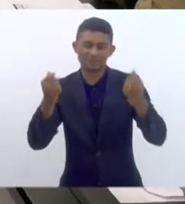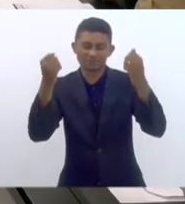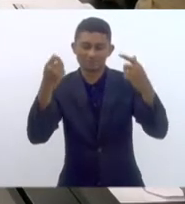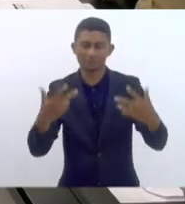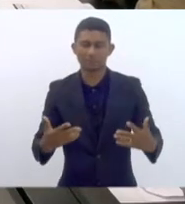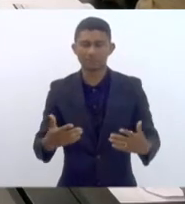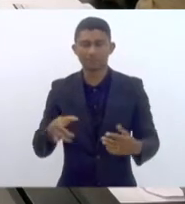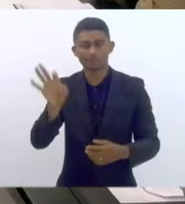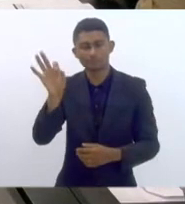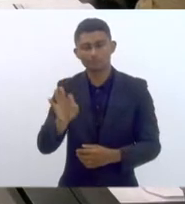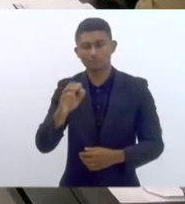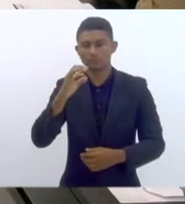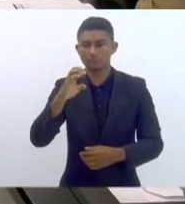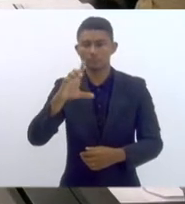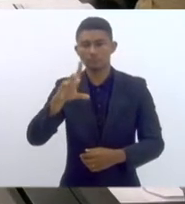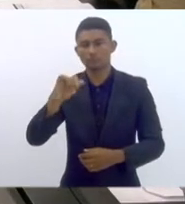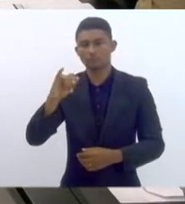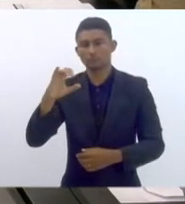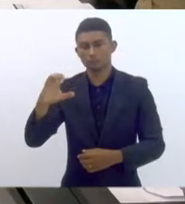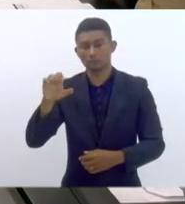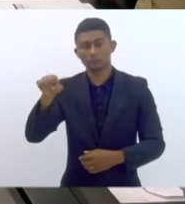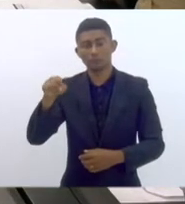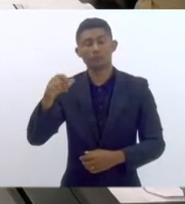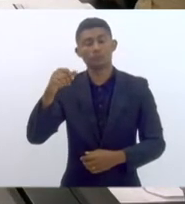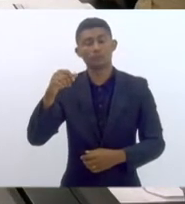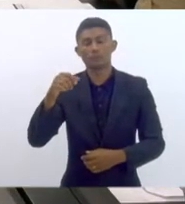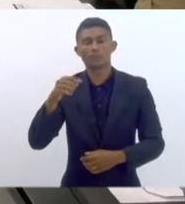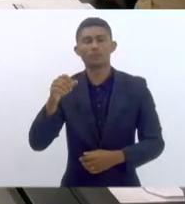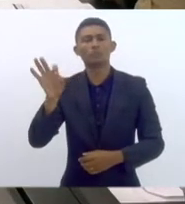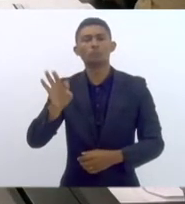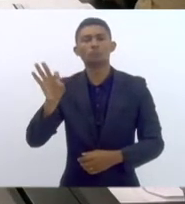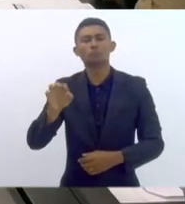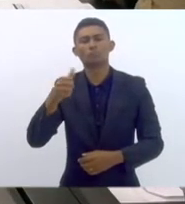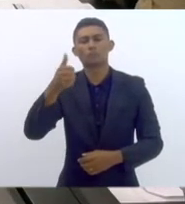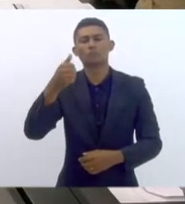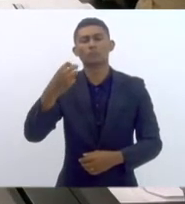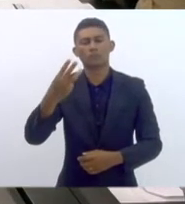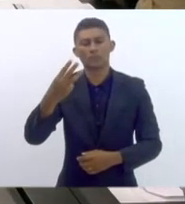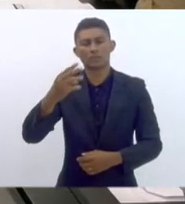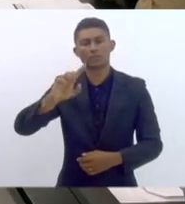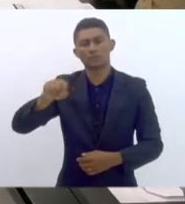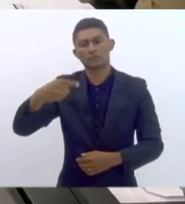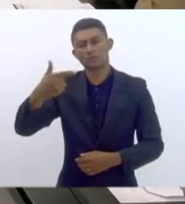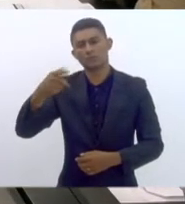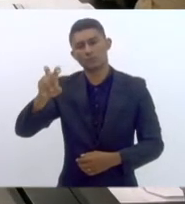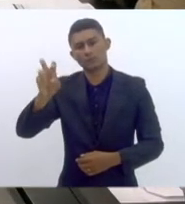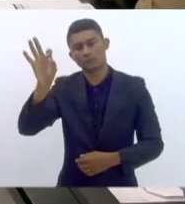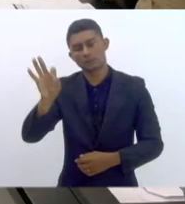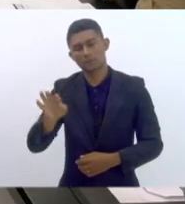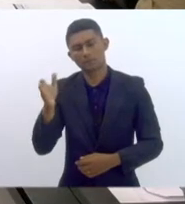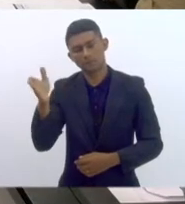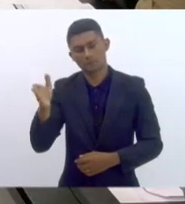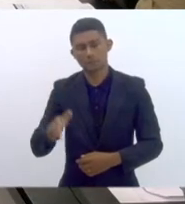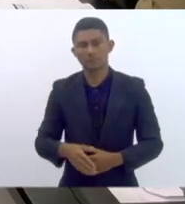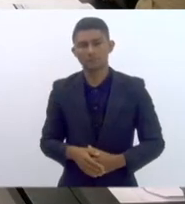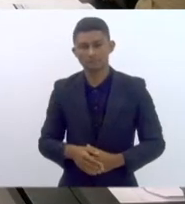taxa Selic hoje está em 13,25, não é isso? Isso. É isso